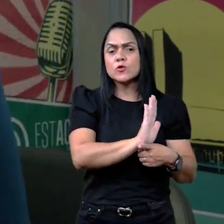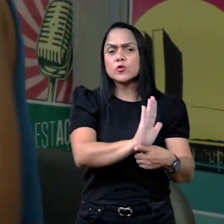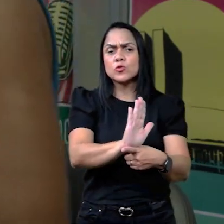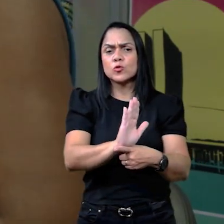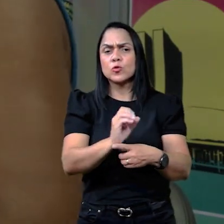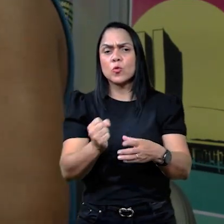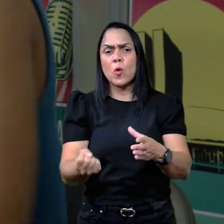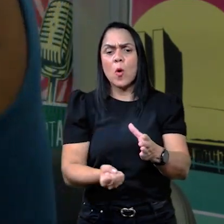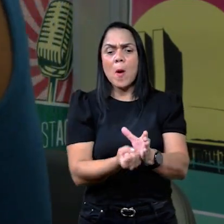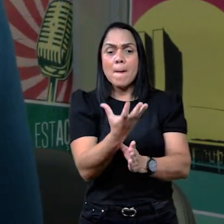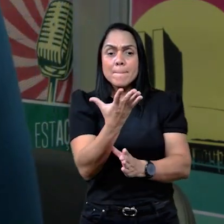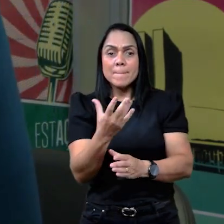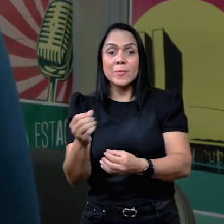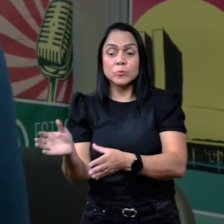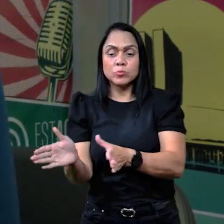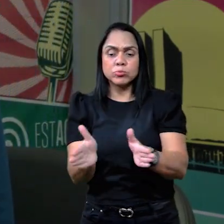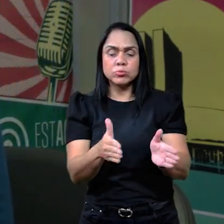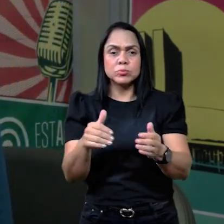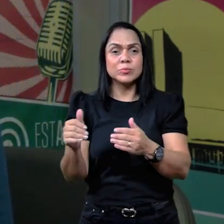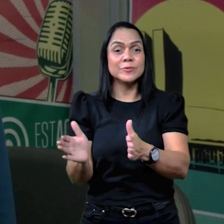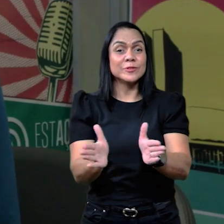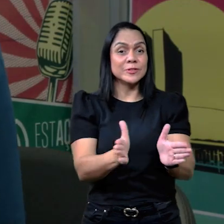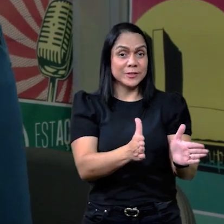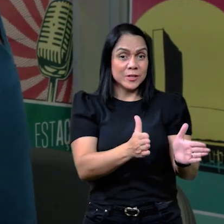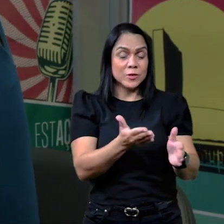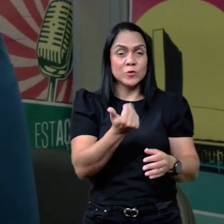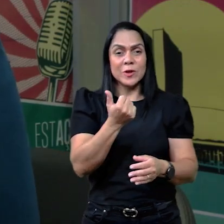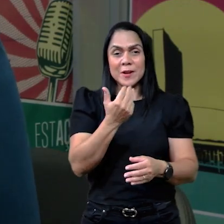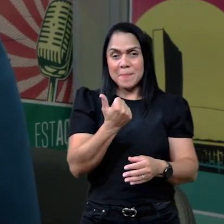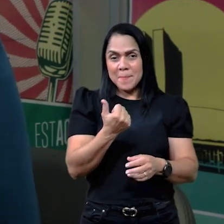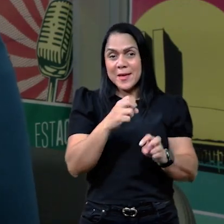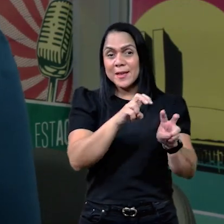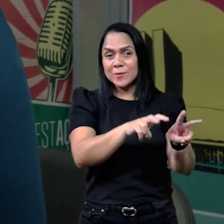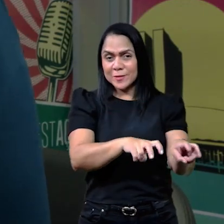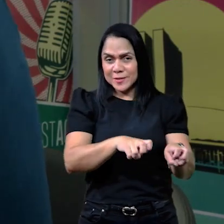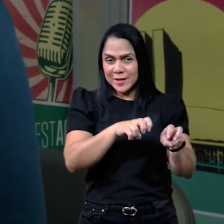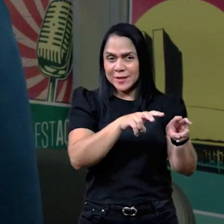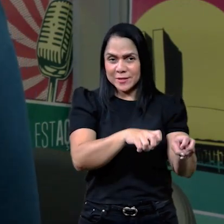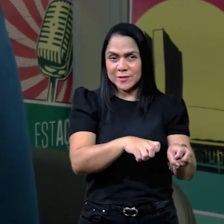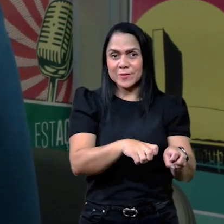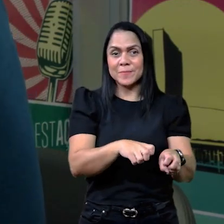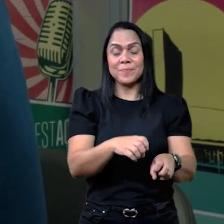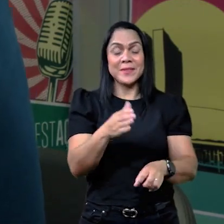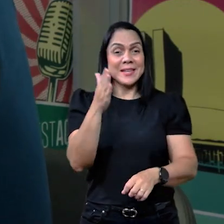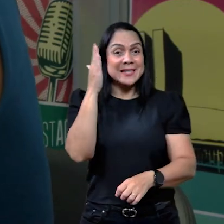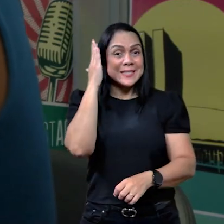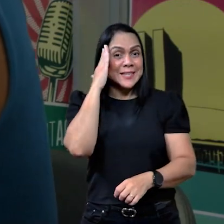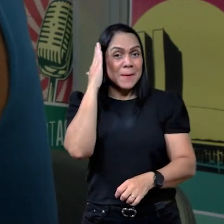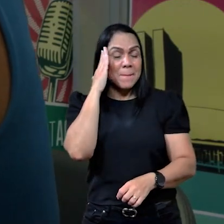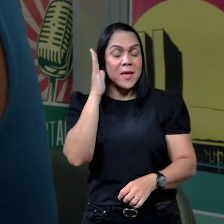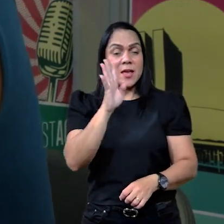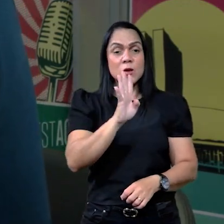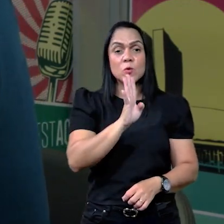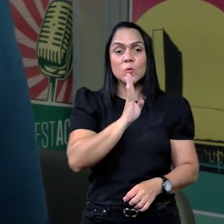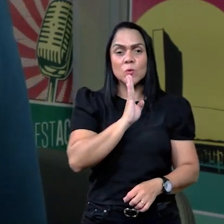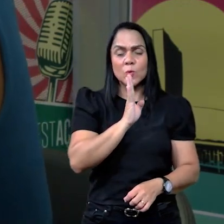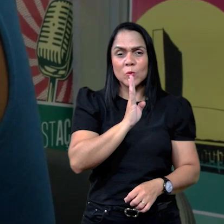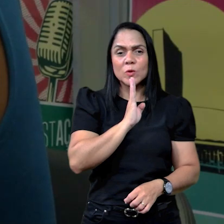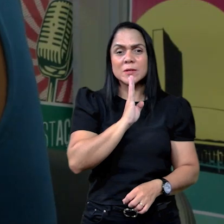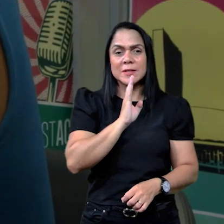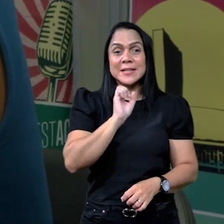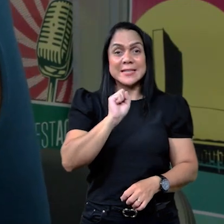contribuir para a cadeia de produção, né, de alimento, né, da agricultura. Então, assim, esse saber, esse conhecimento, se o Brasil